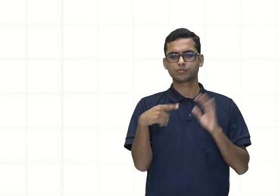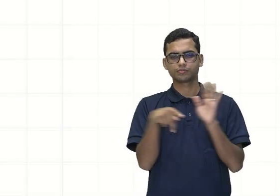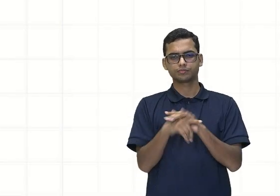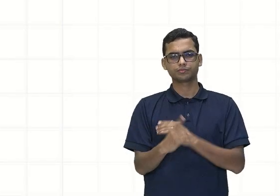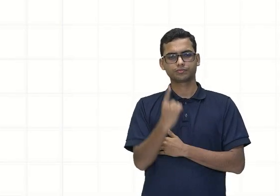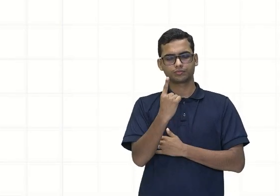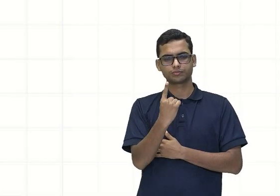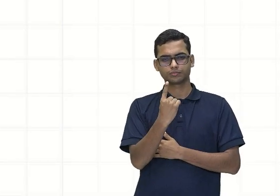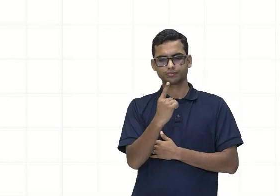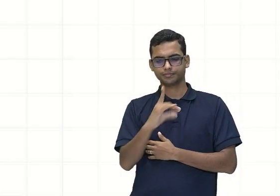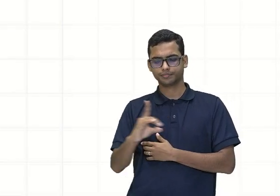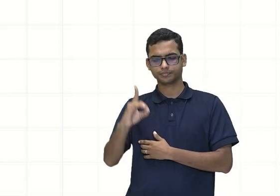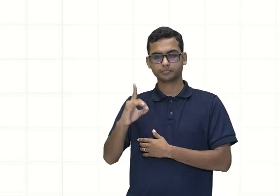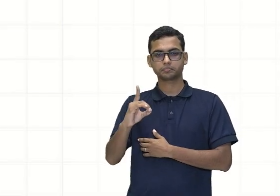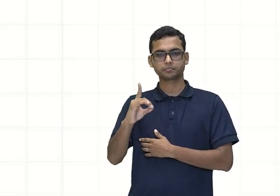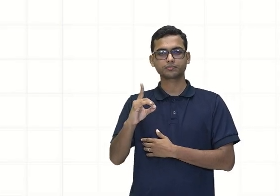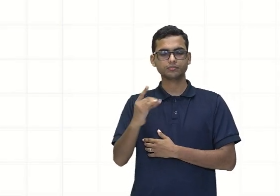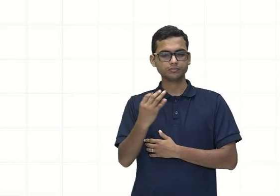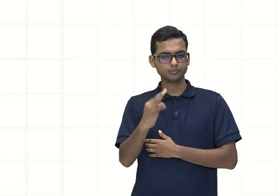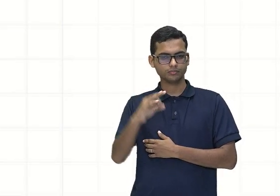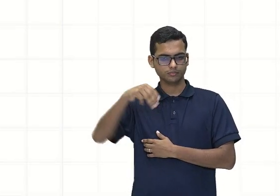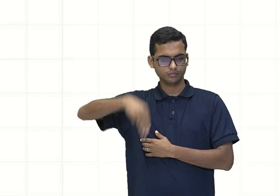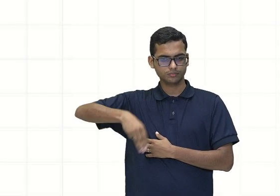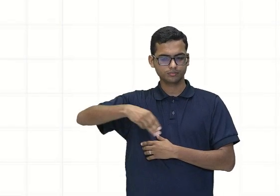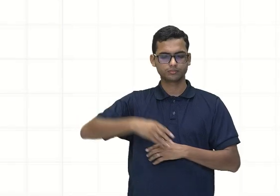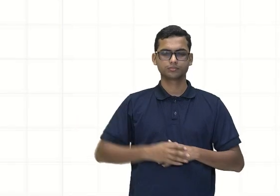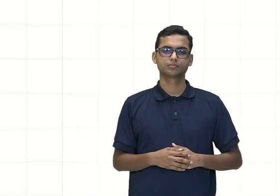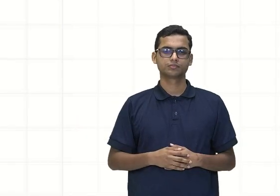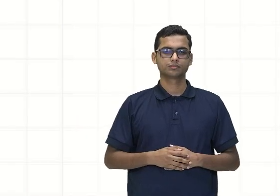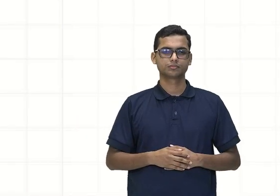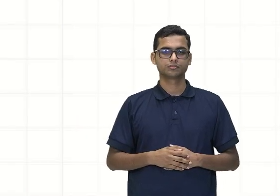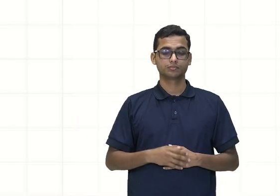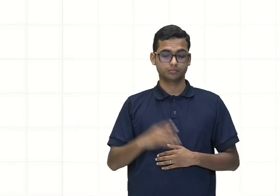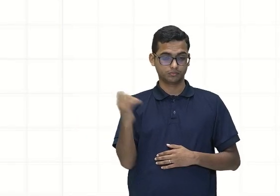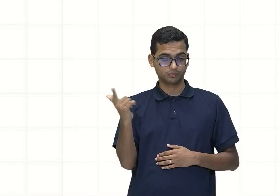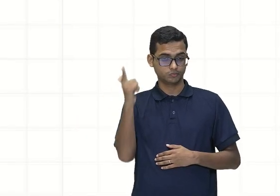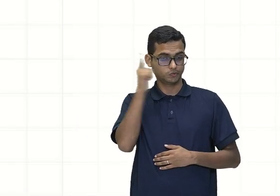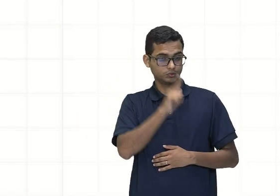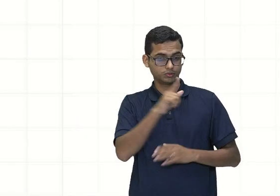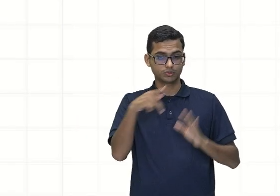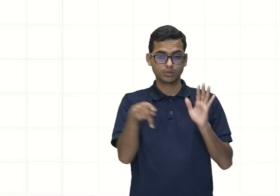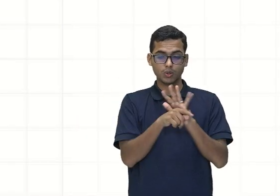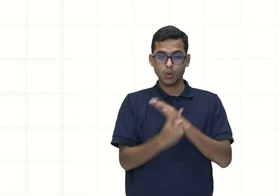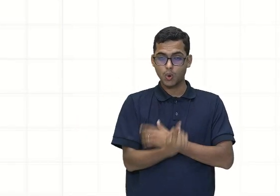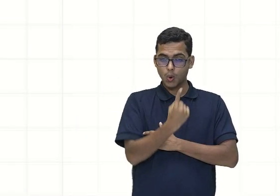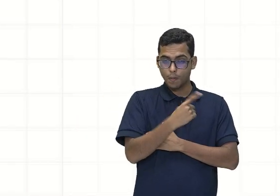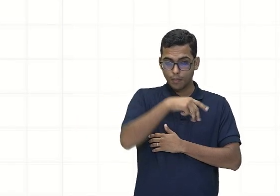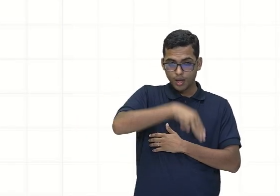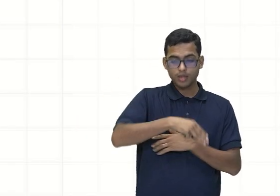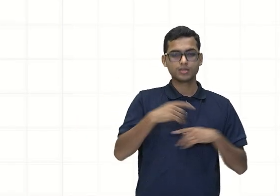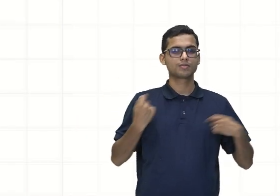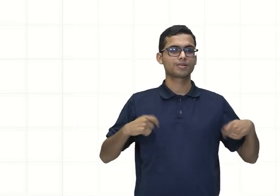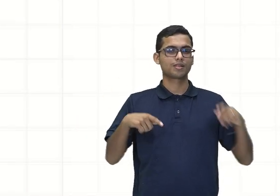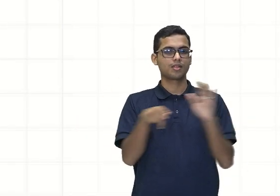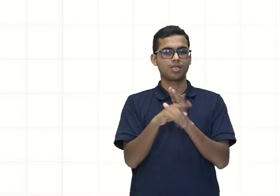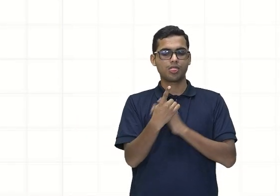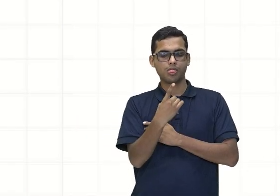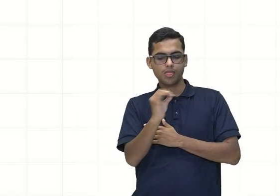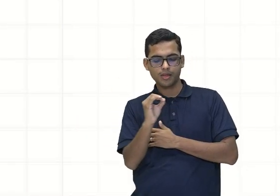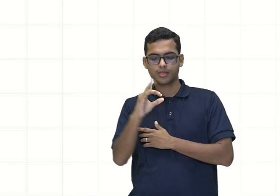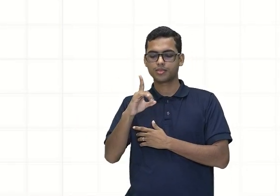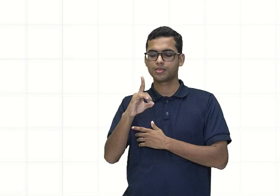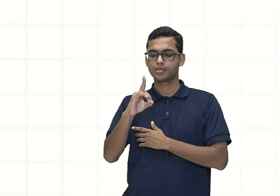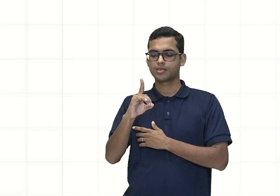seja, para eu ter 1 metro, eu preciso de 10 decímetros. Tem um outro que também